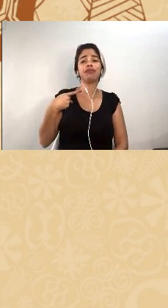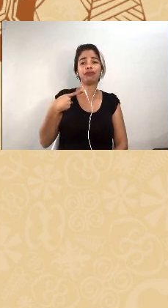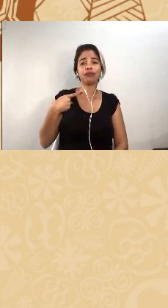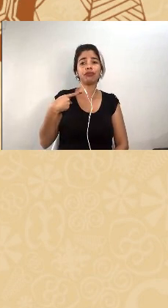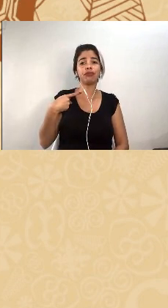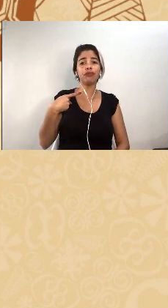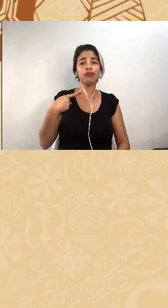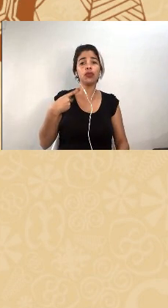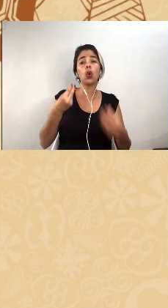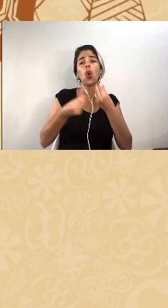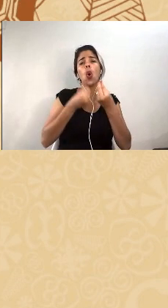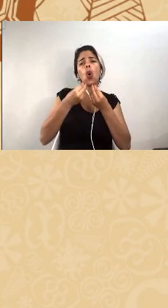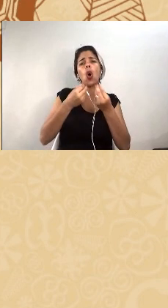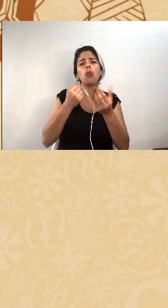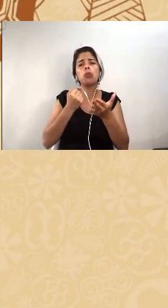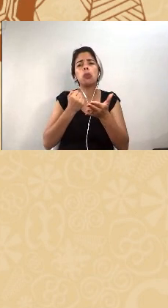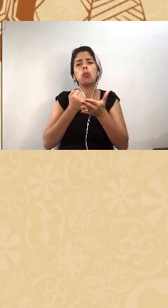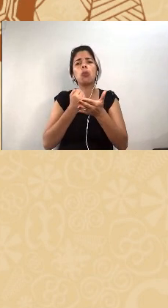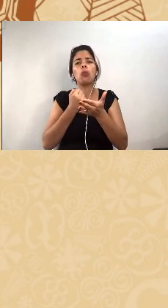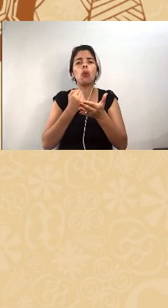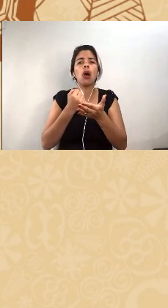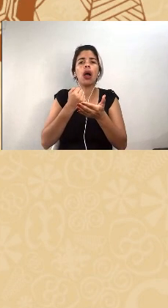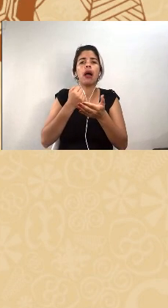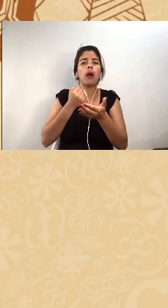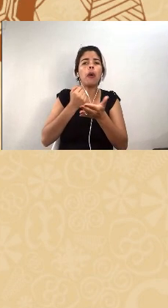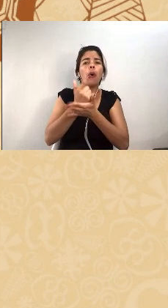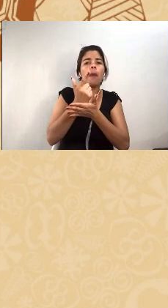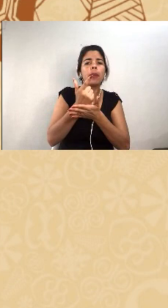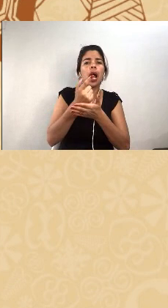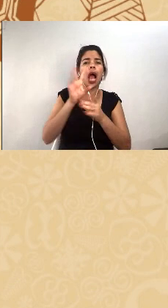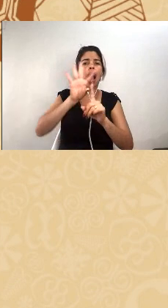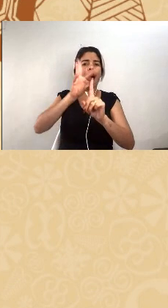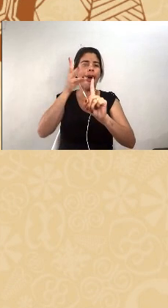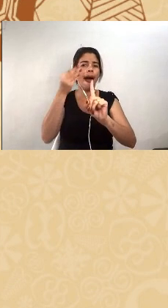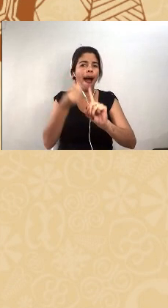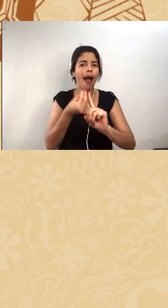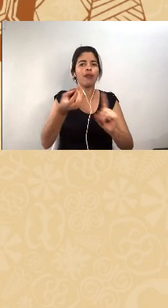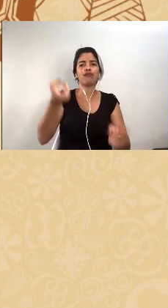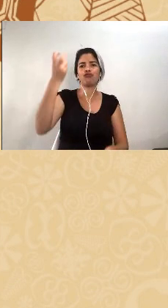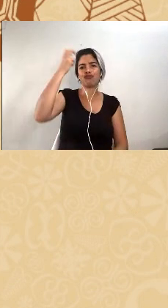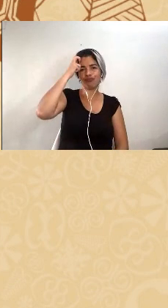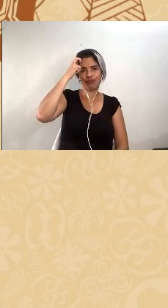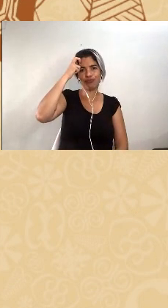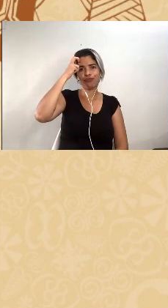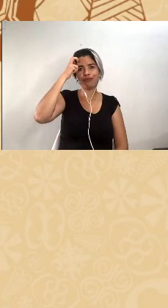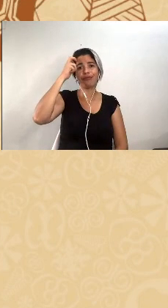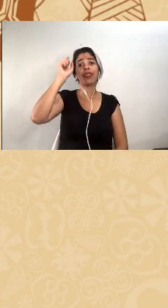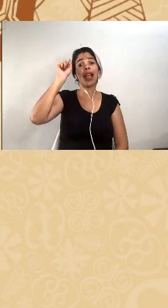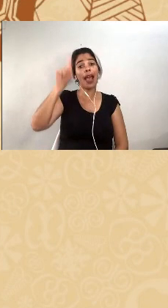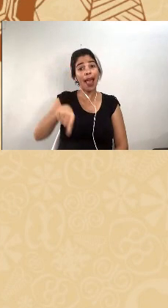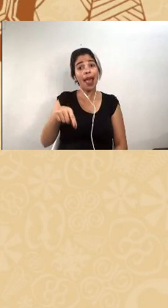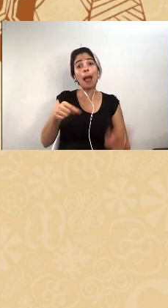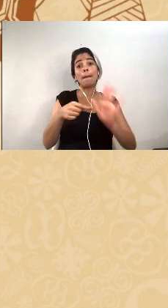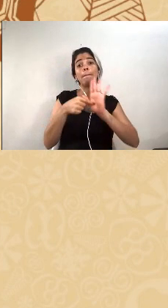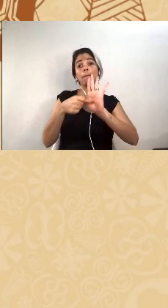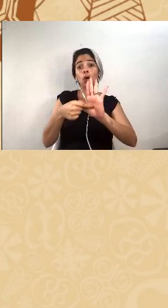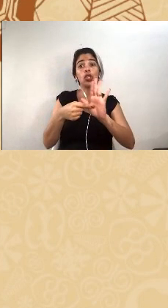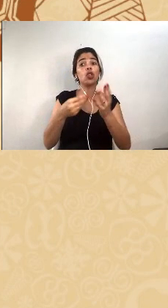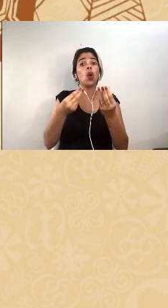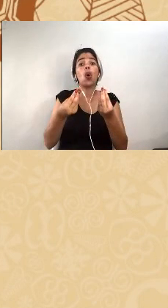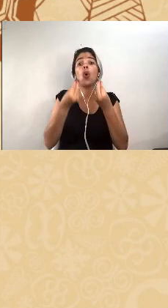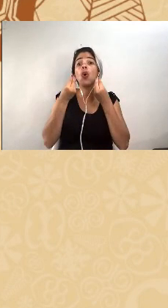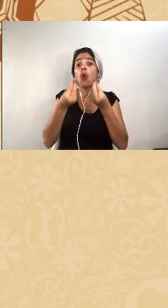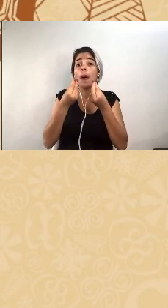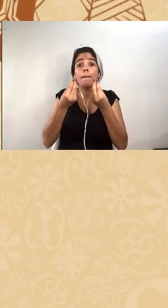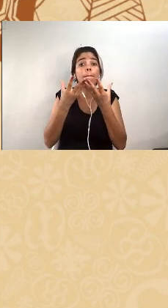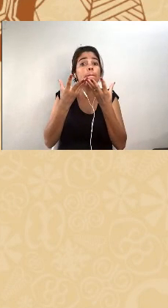Formas de consumir arte, cultura, tudo isso pode dizer o quanto